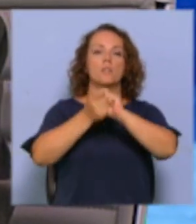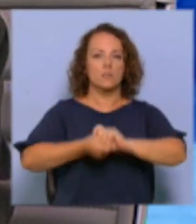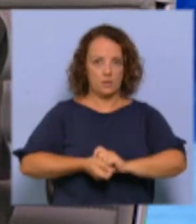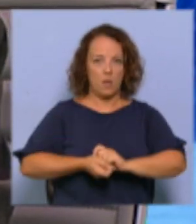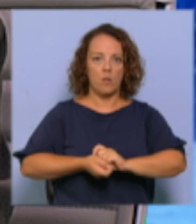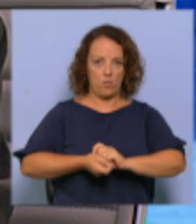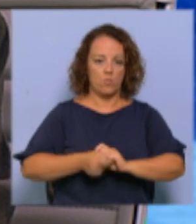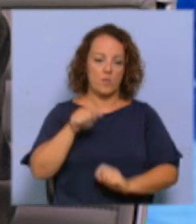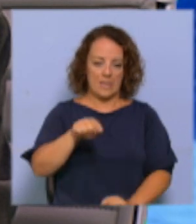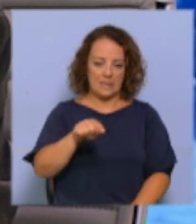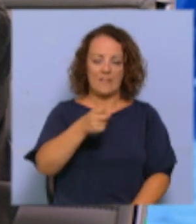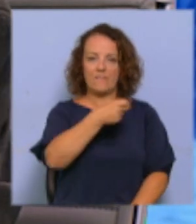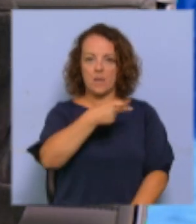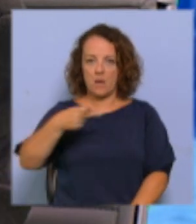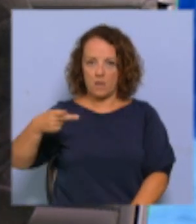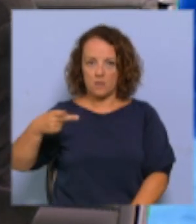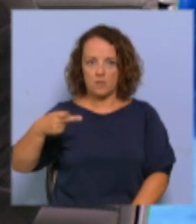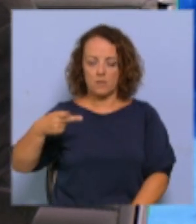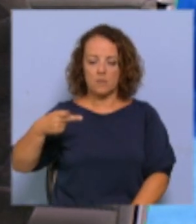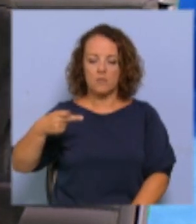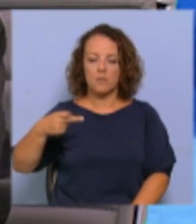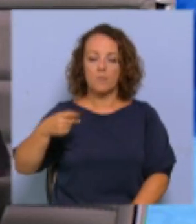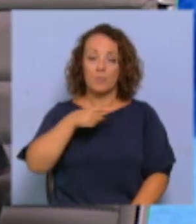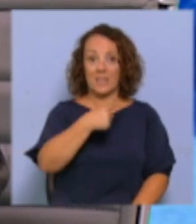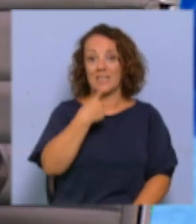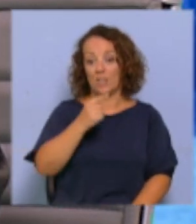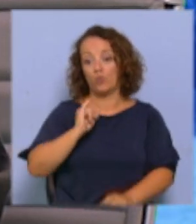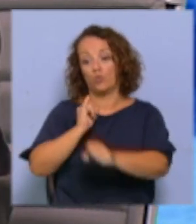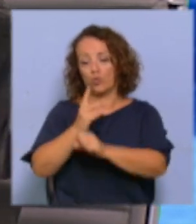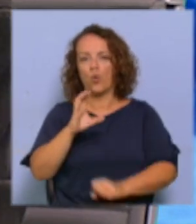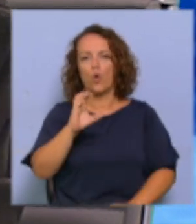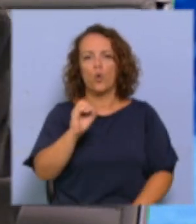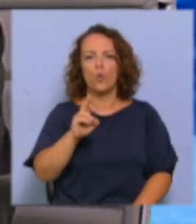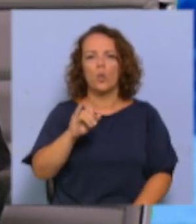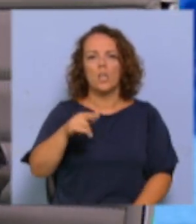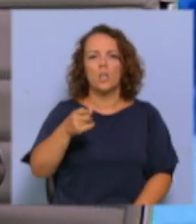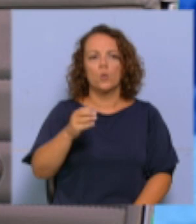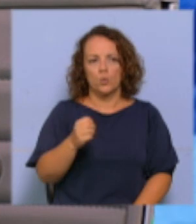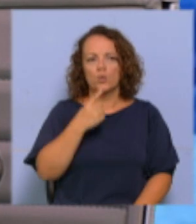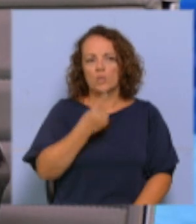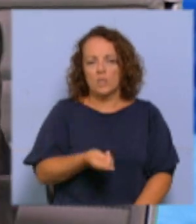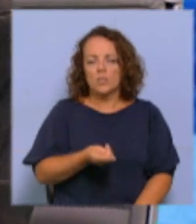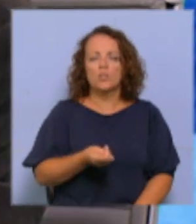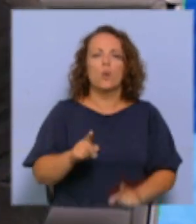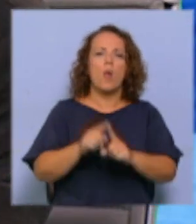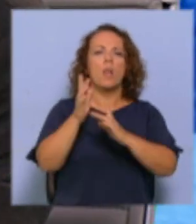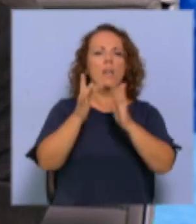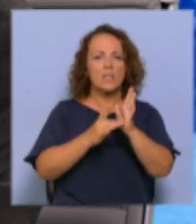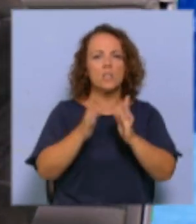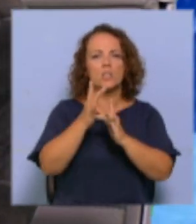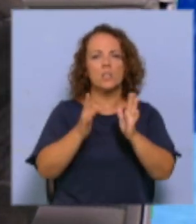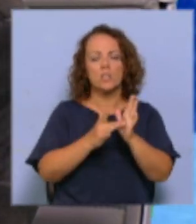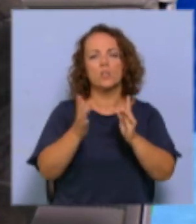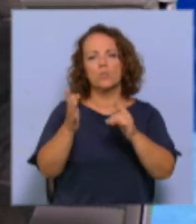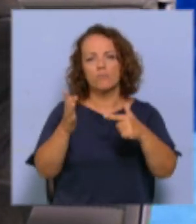é uma frase que eu diria que ele diz aqui em Coríntios, tem outras semelhantes. Nós pregamos Cristo e Cristo crucificado e